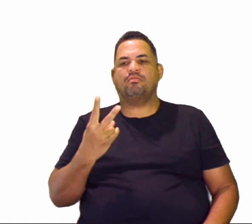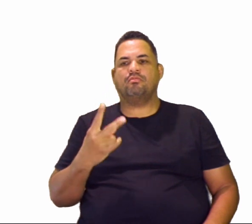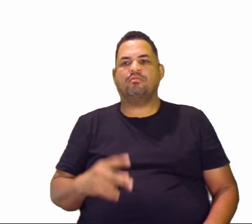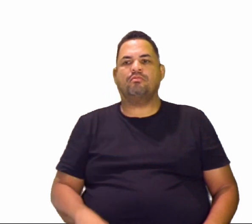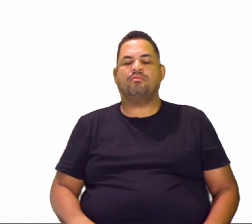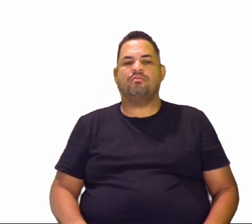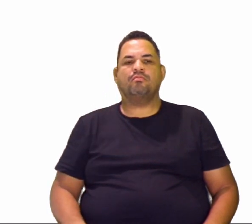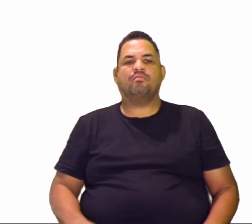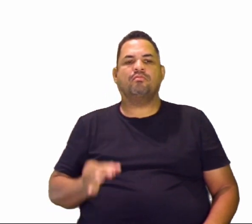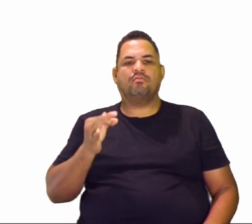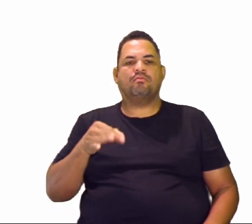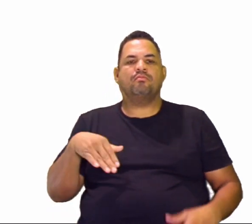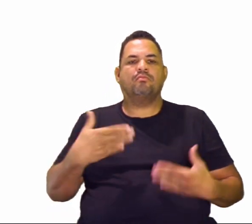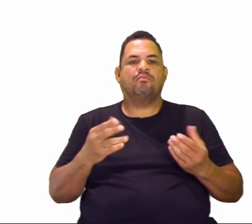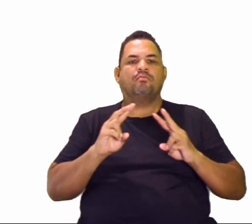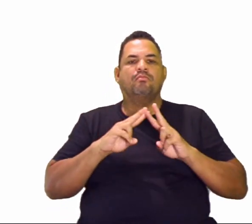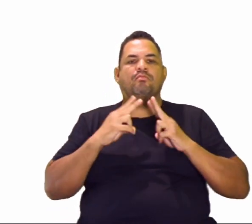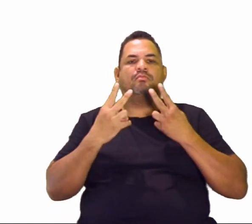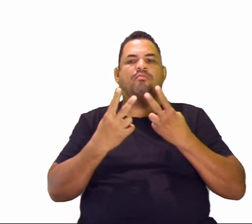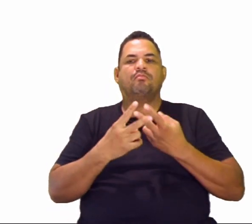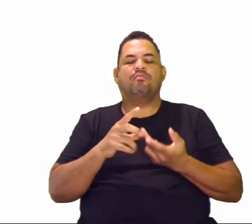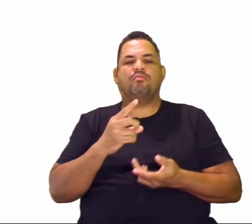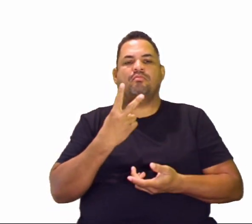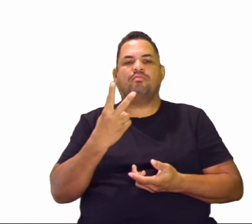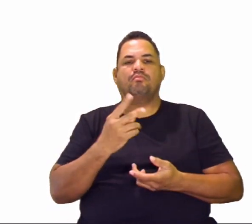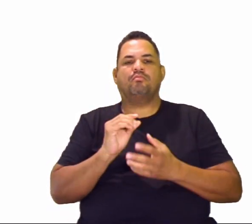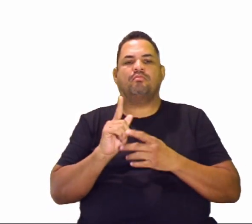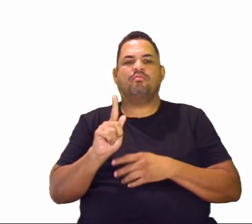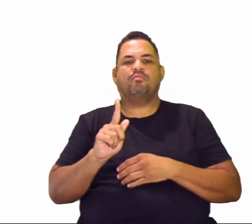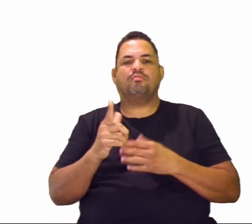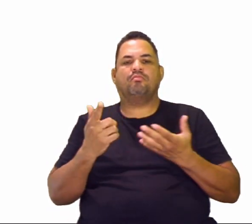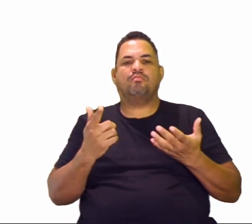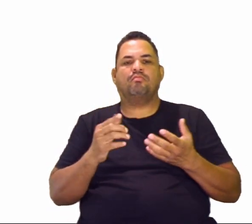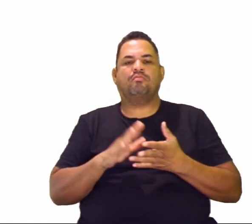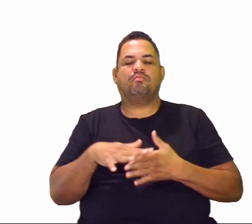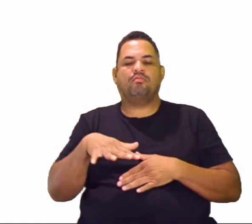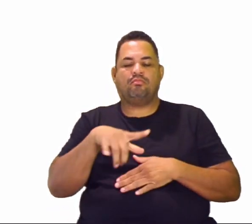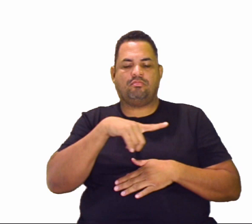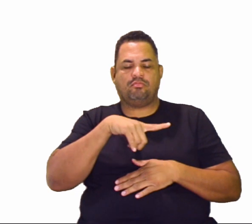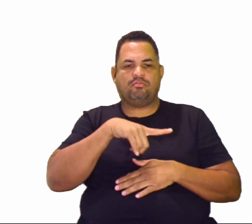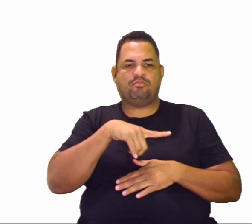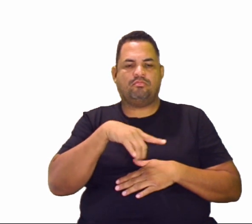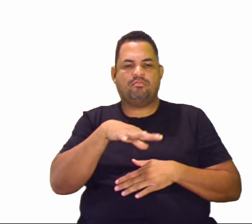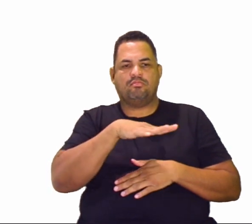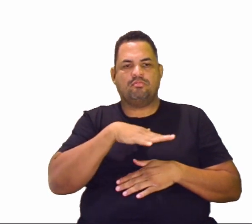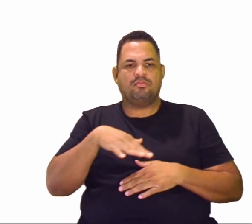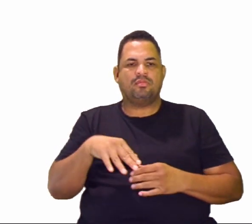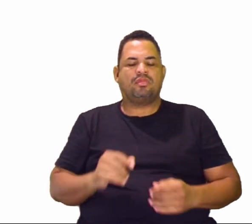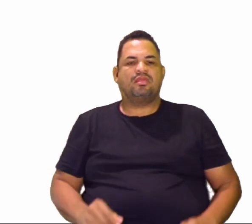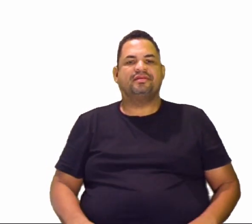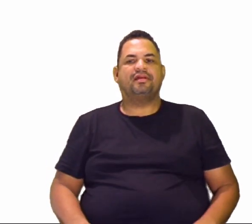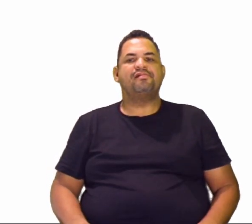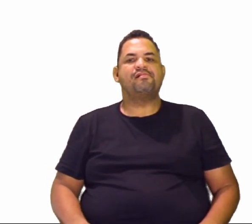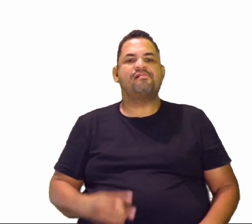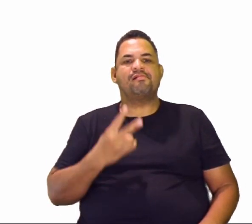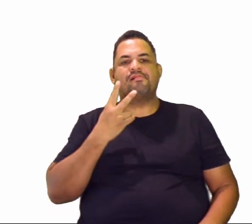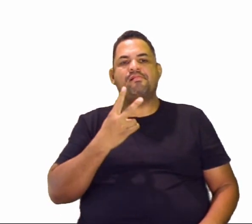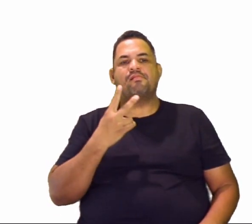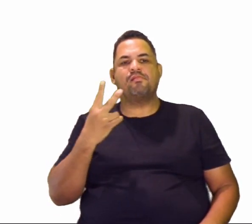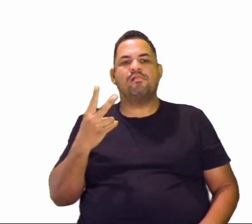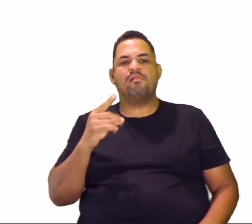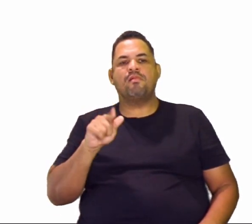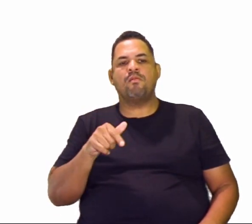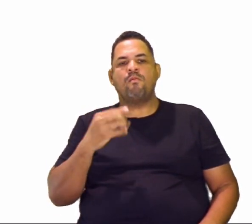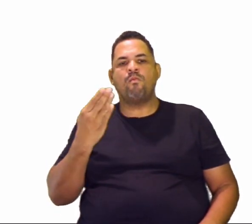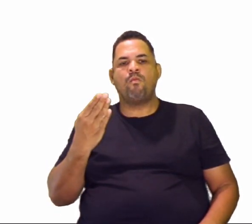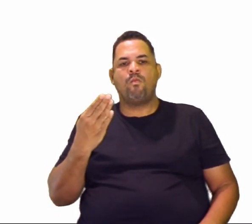mol. Com certeza, qual o volume que essas 2 gramas vai ocupar? Nas CNTP é 22,4.